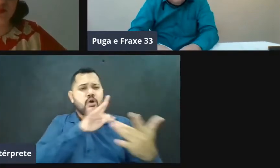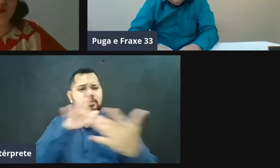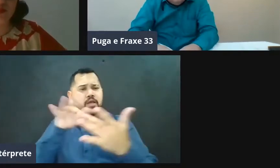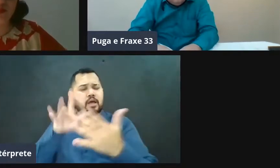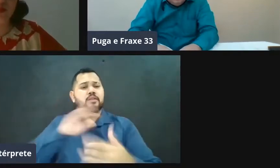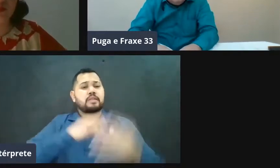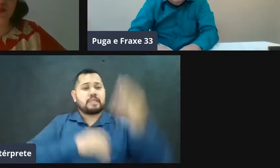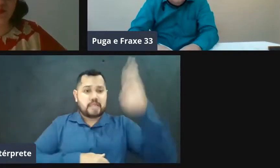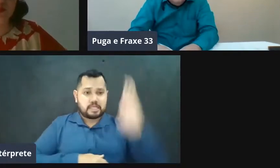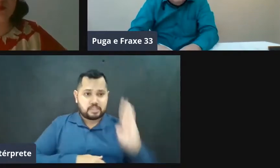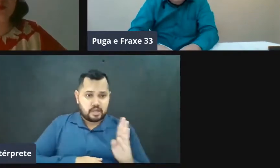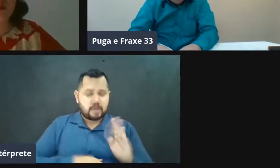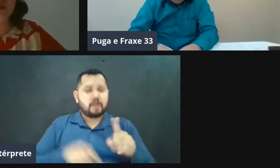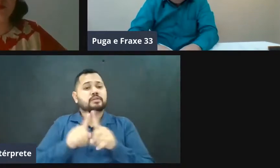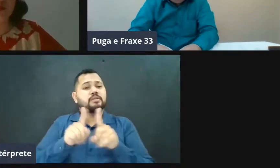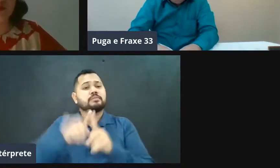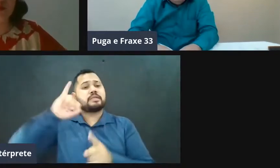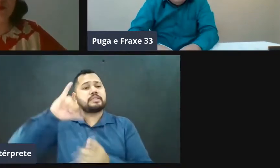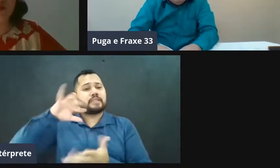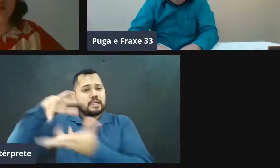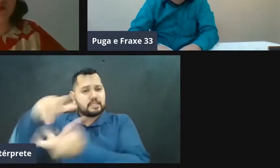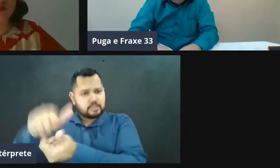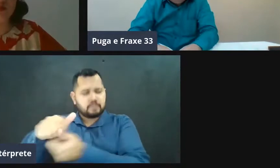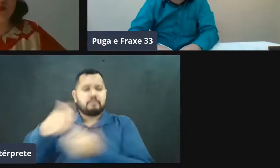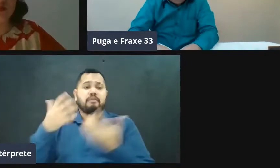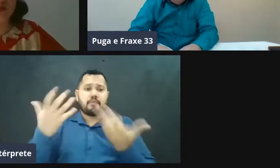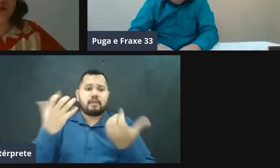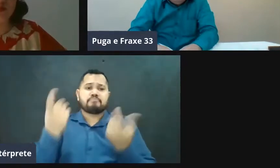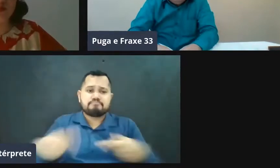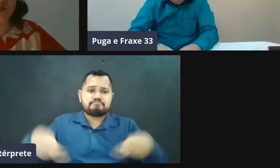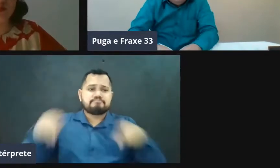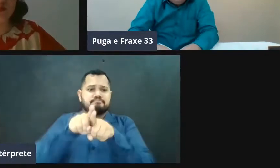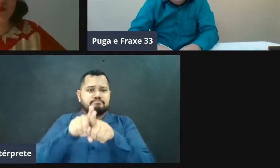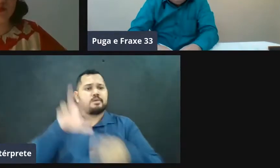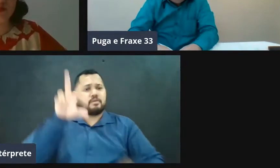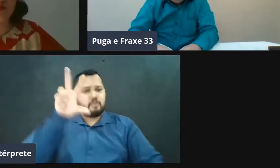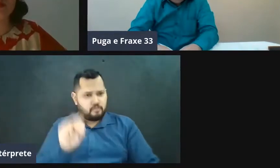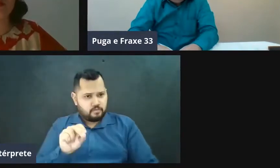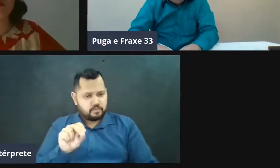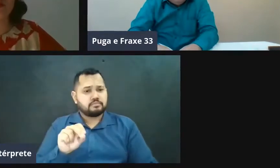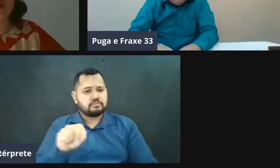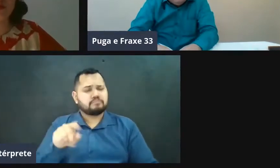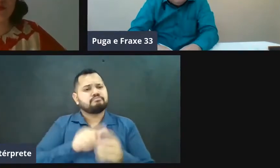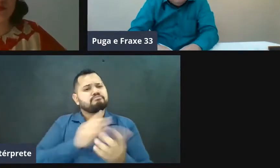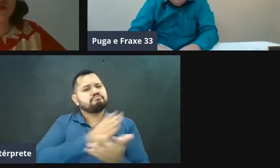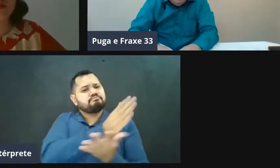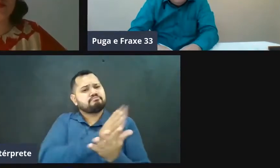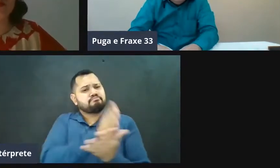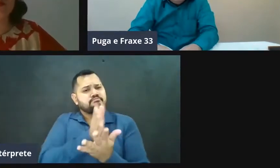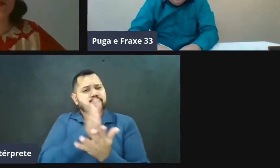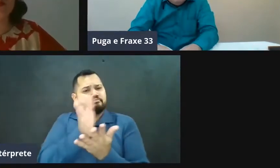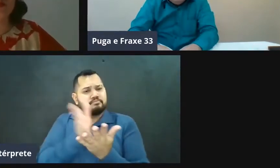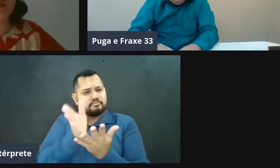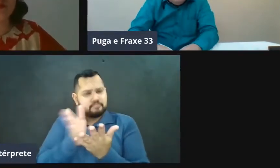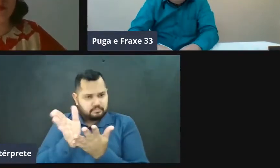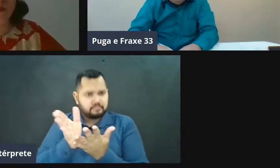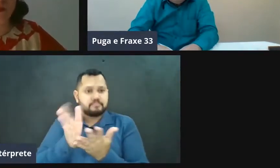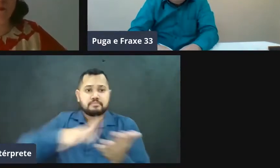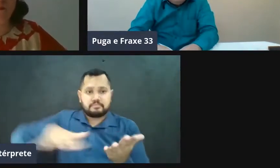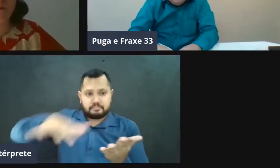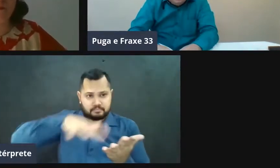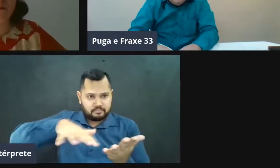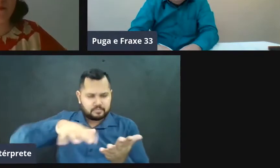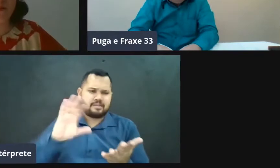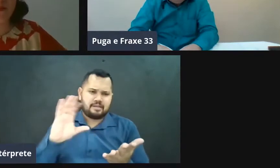mas internacionais, que desejam trabalhar com a Universidade Federal do Amazonas nas mais diversas frentes. E é claro que nós